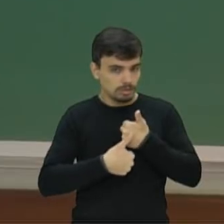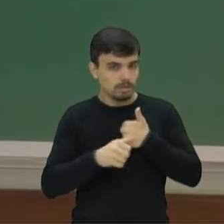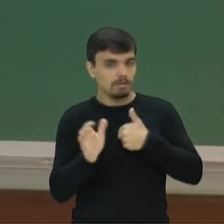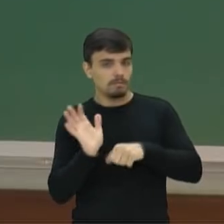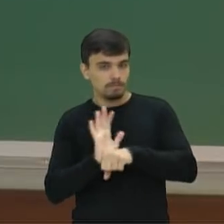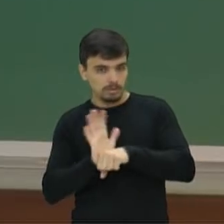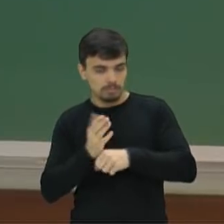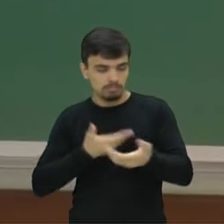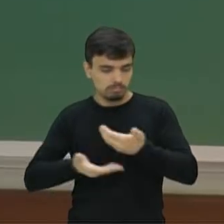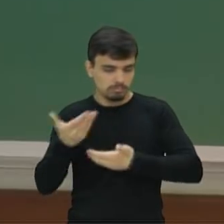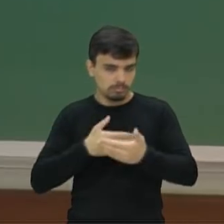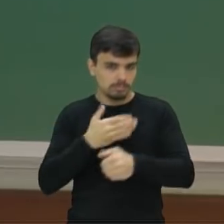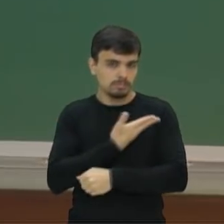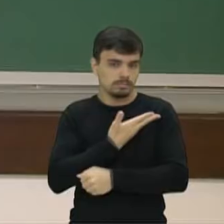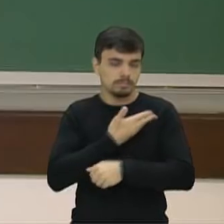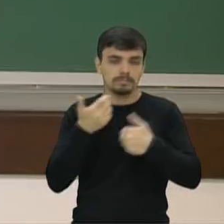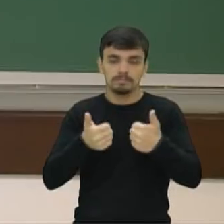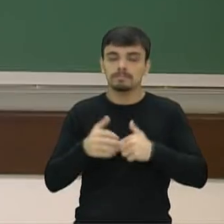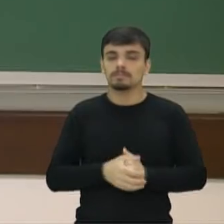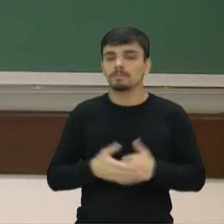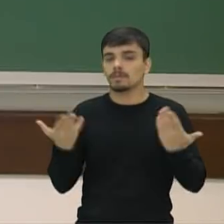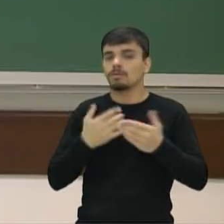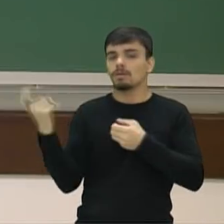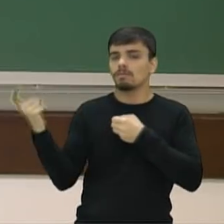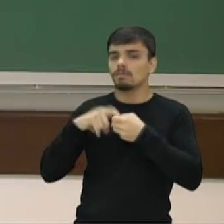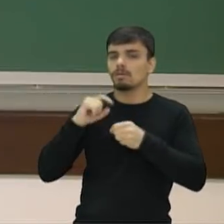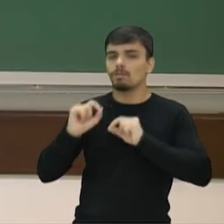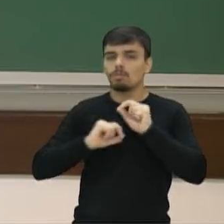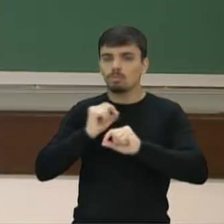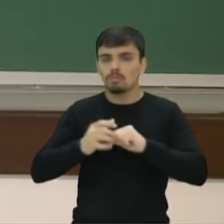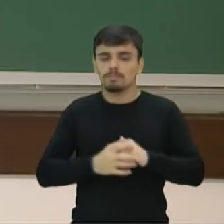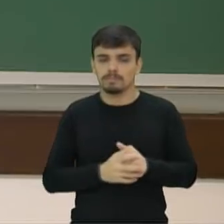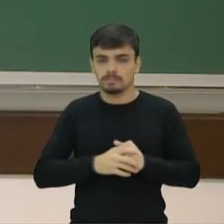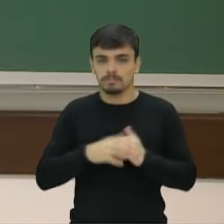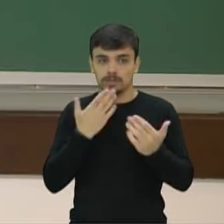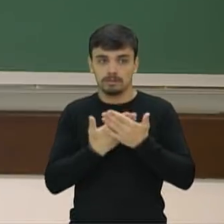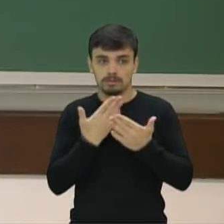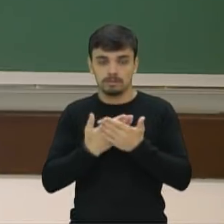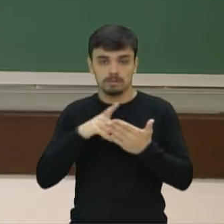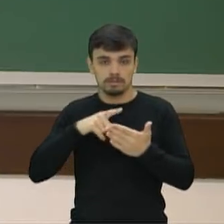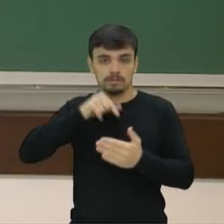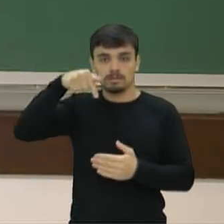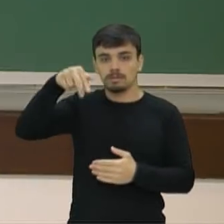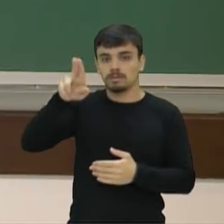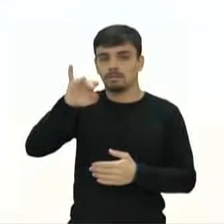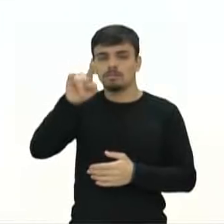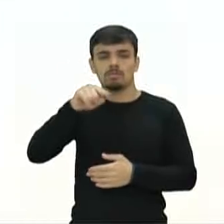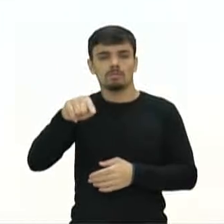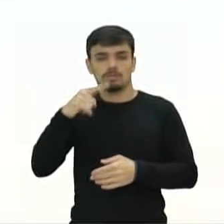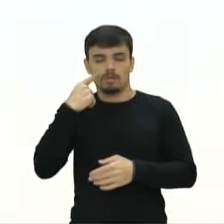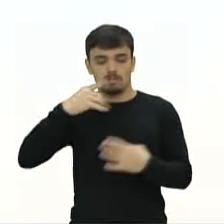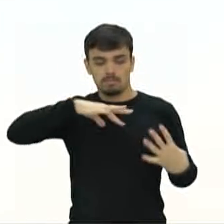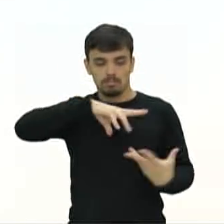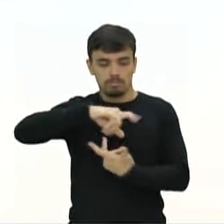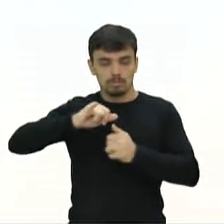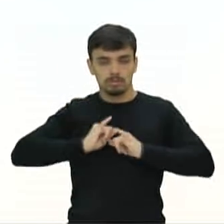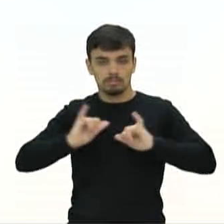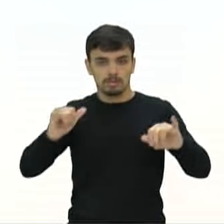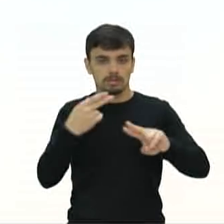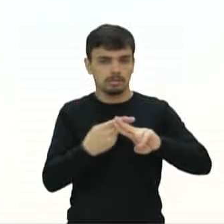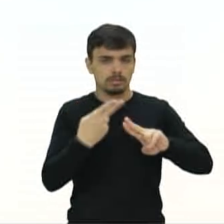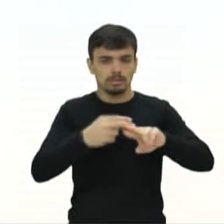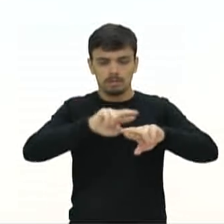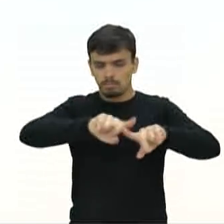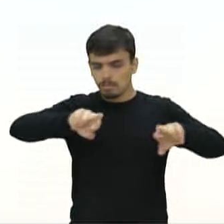colegas. Agora, o que a gente retorna aqui? A gente retorna para a aula com o nosso quiz. O mundo publicitário utiliza